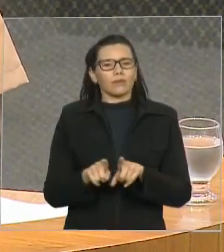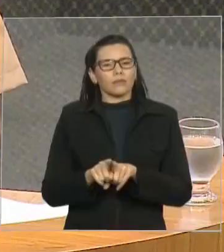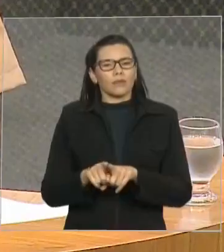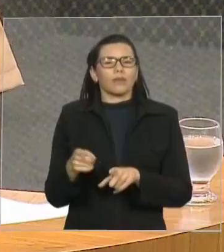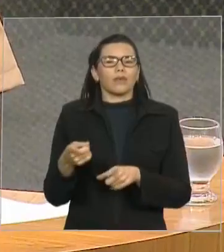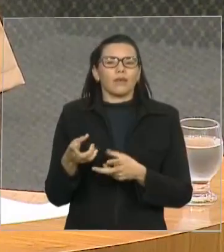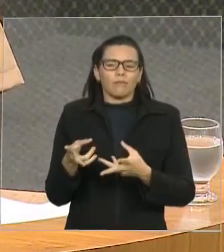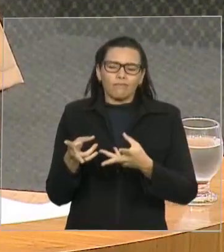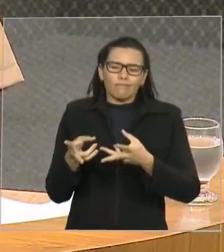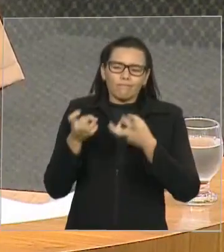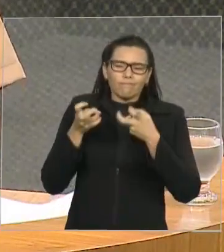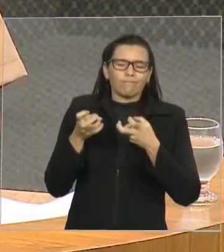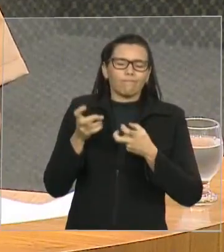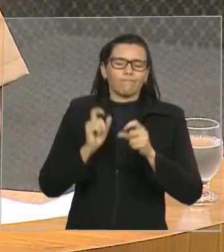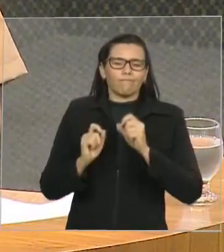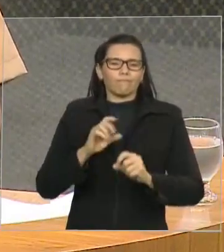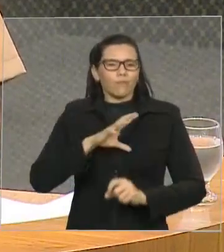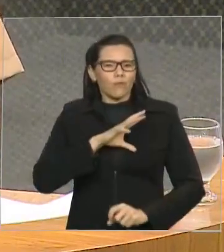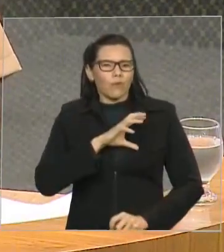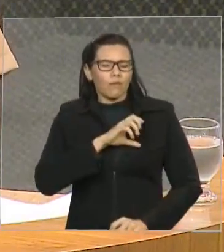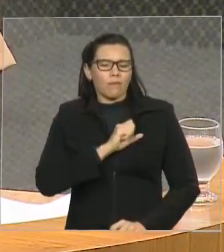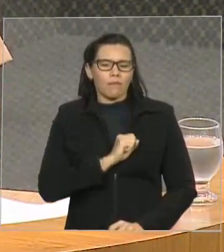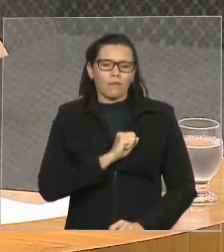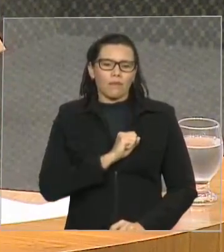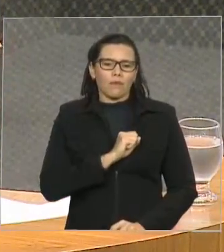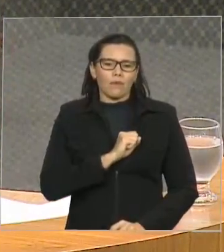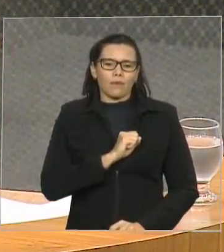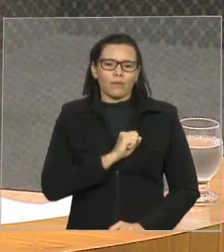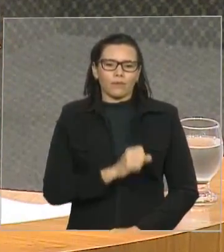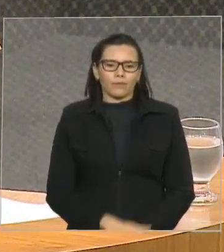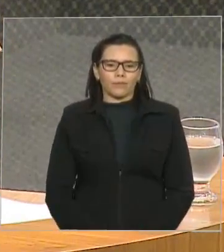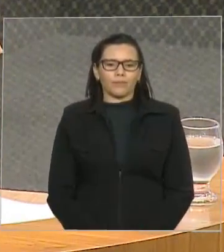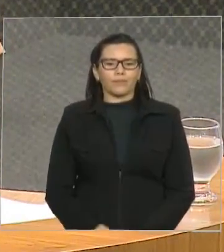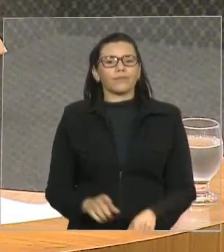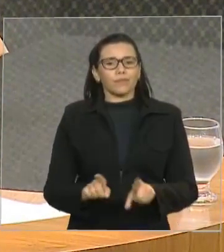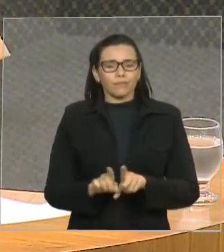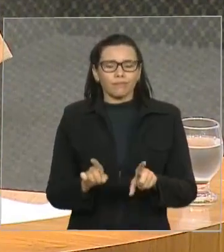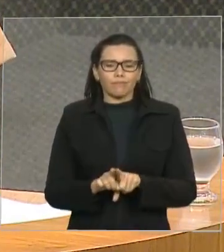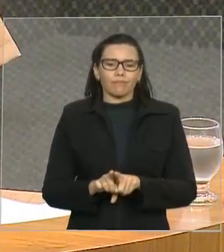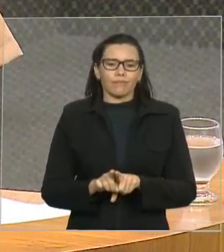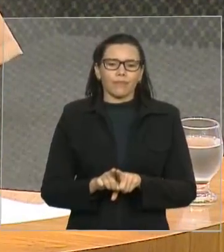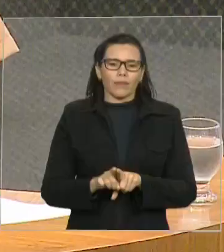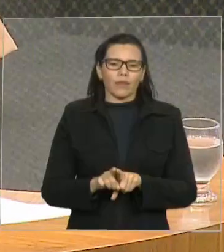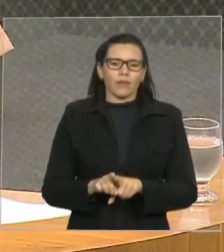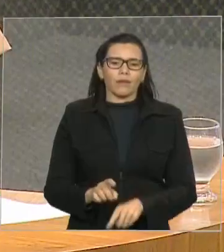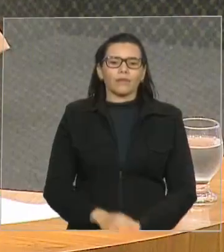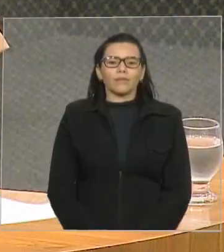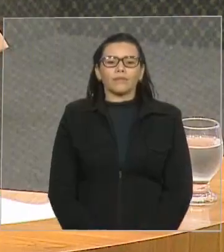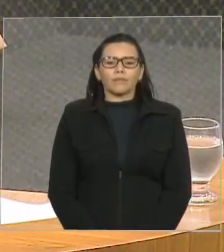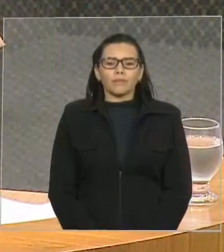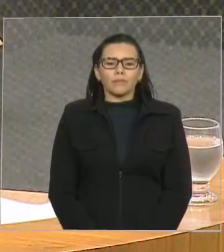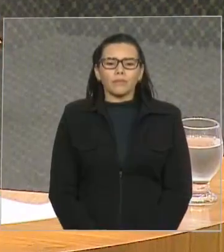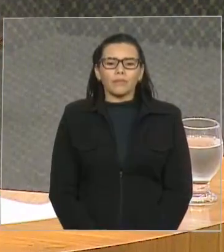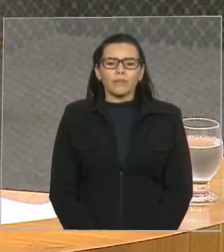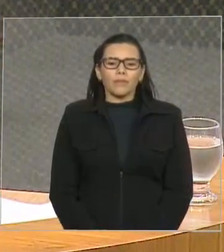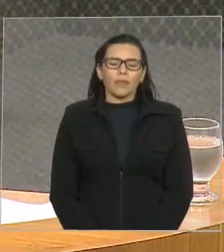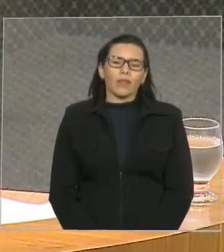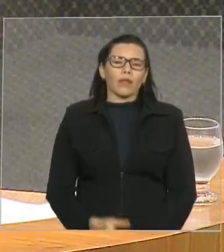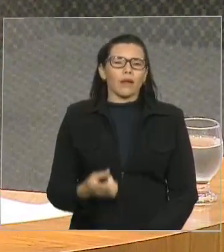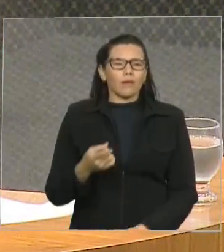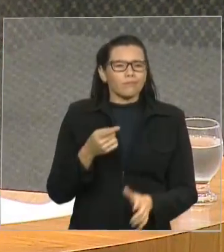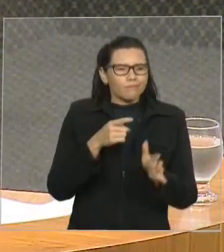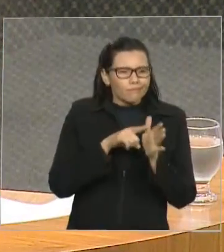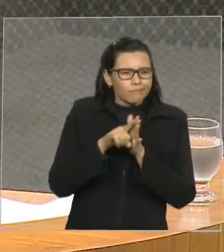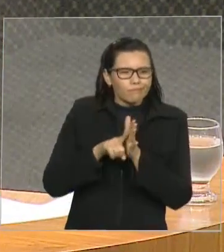amor e do perdão. Identificar, acompanhar e reivindicar políticas públicas